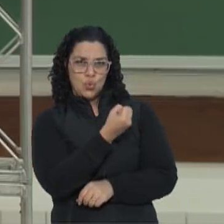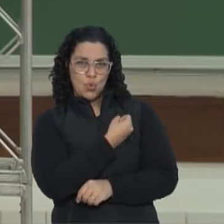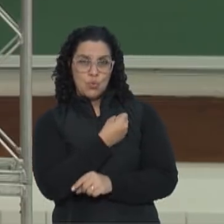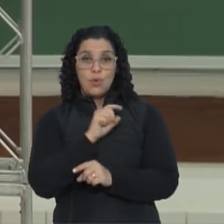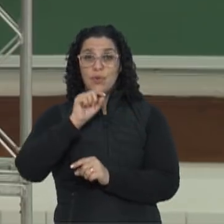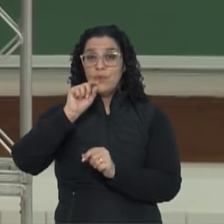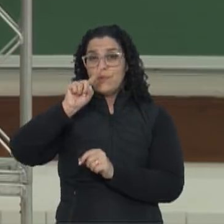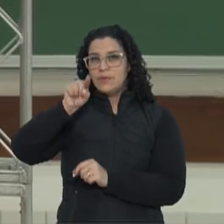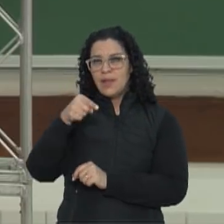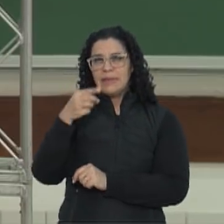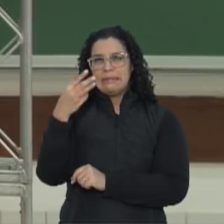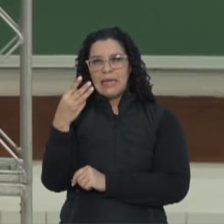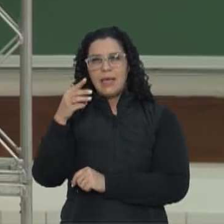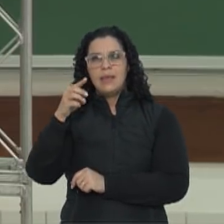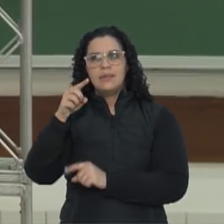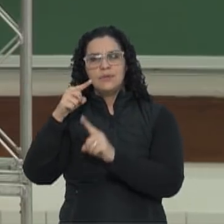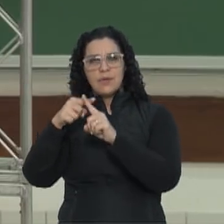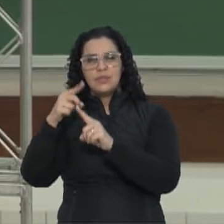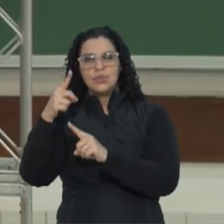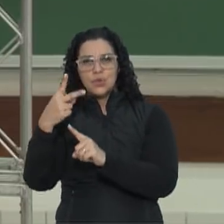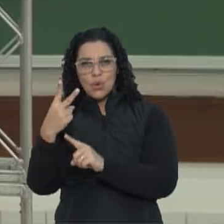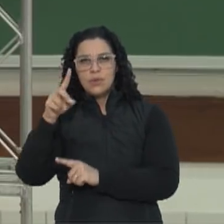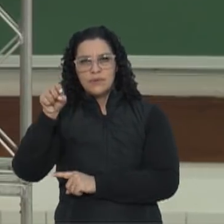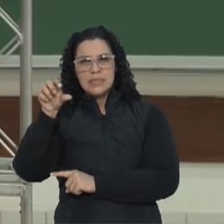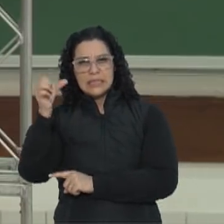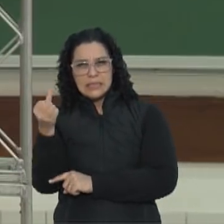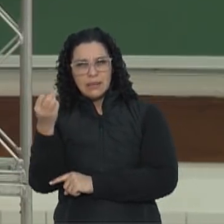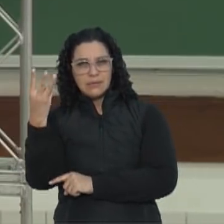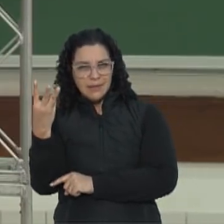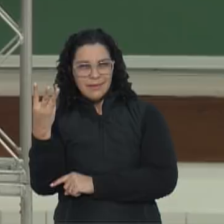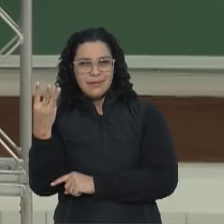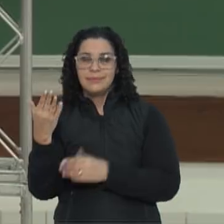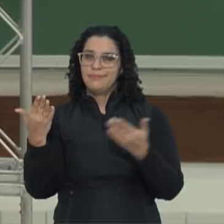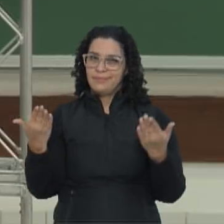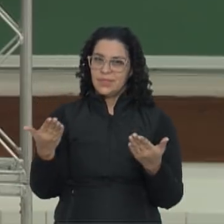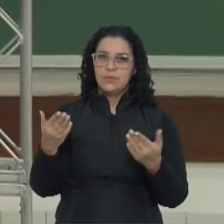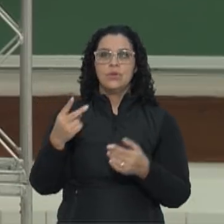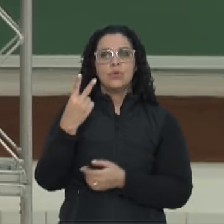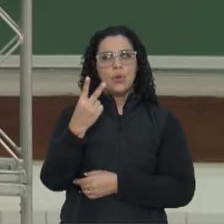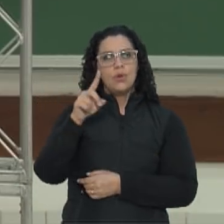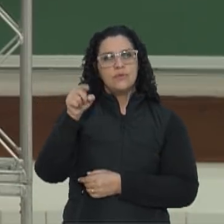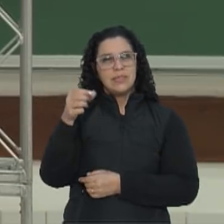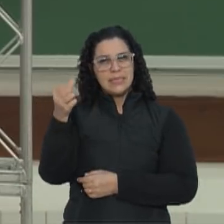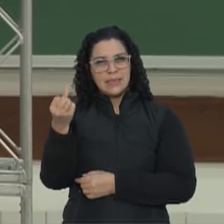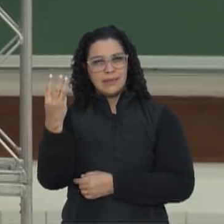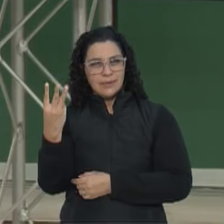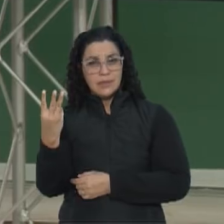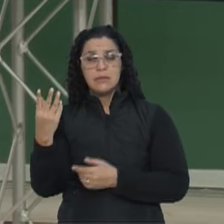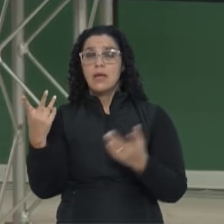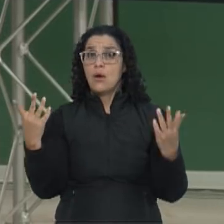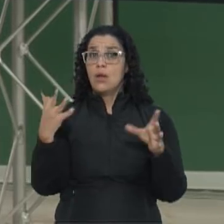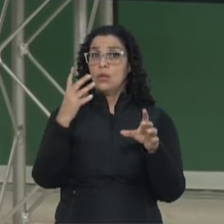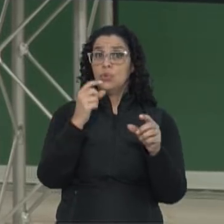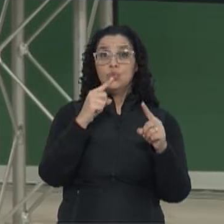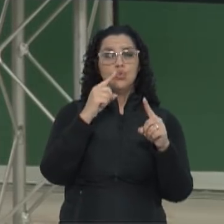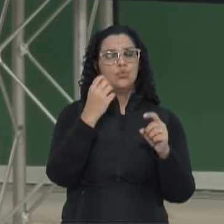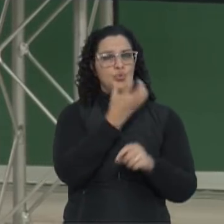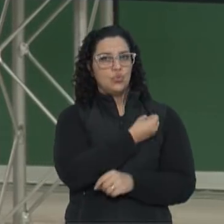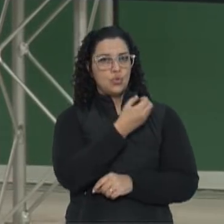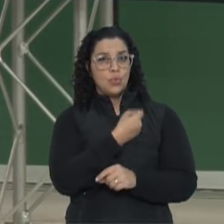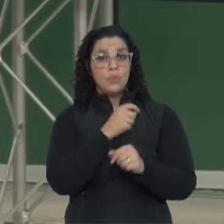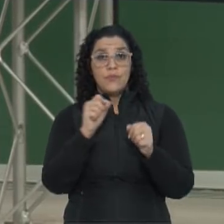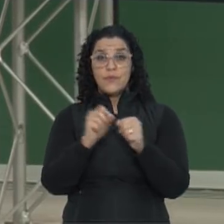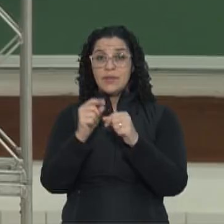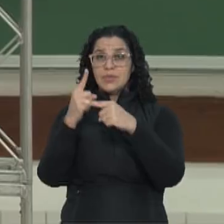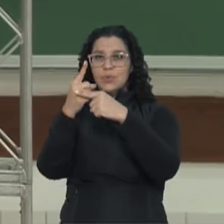decimal. Lembra? 3 vezes o 2,63, R$ 2,63, e um número vezes um número